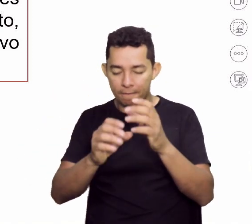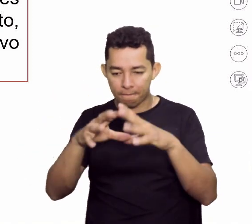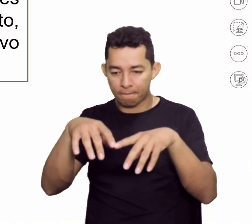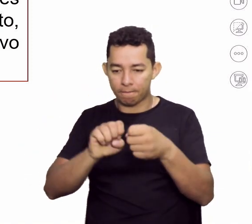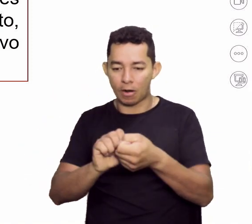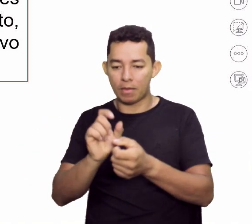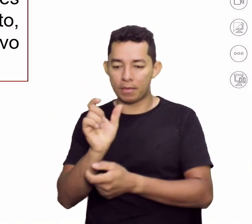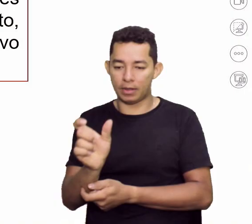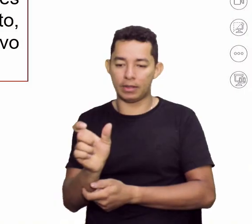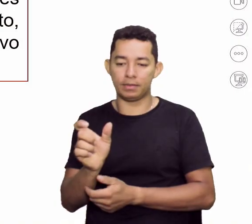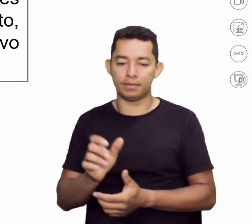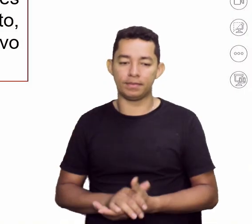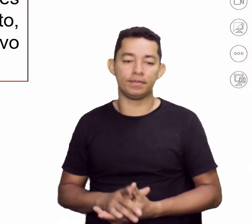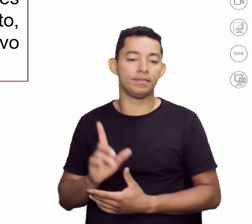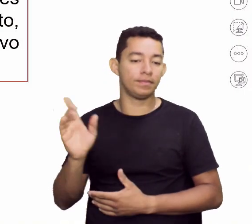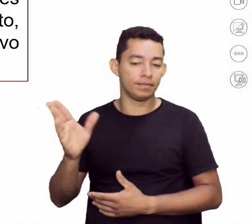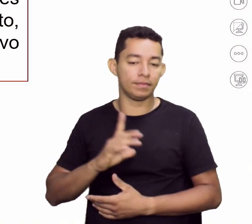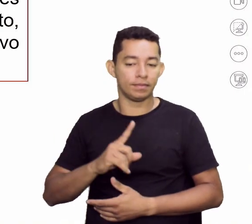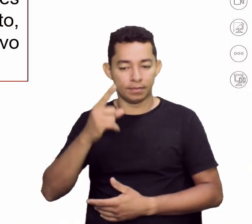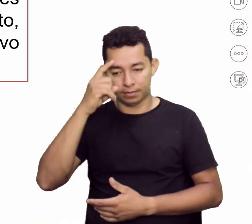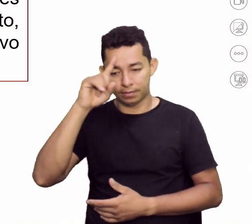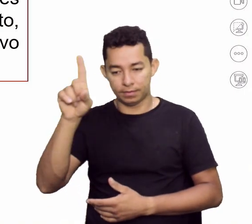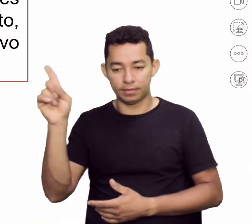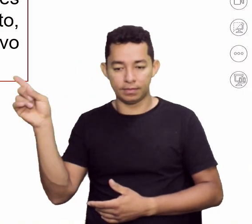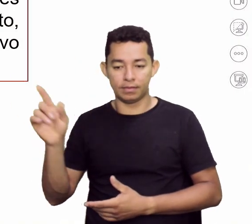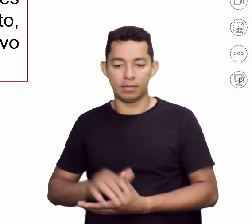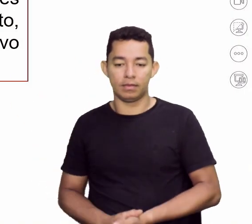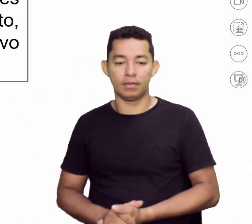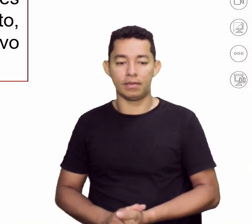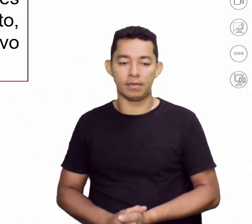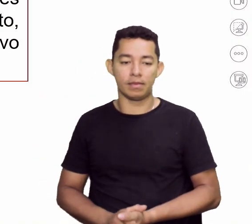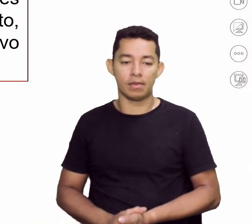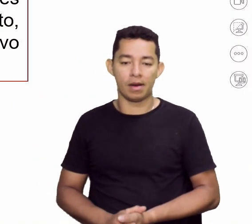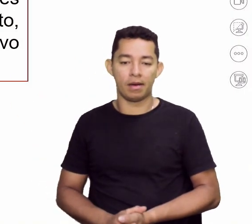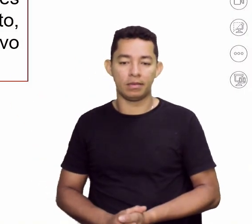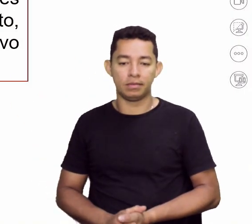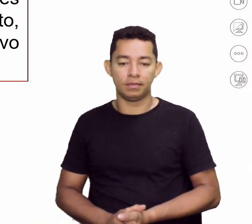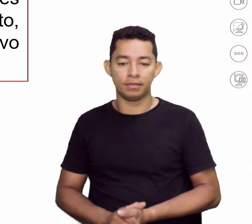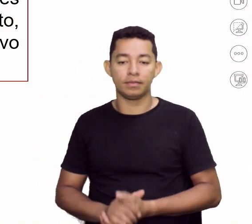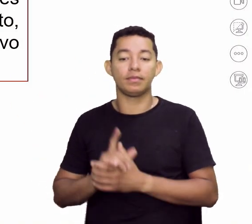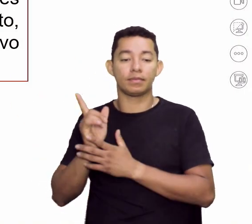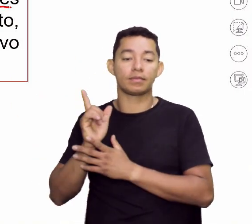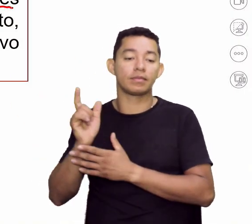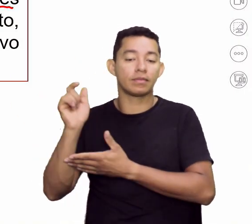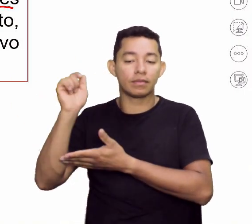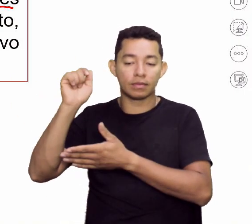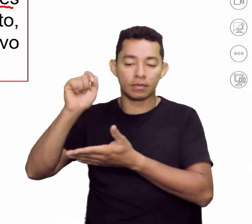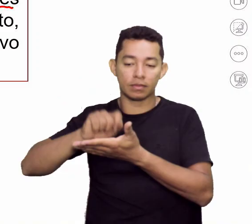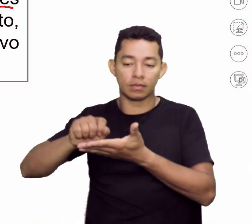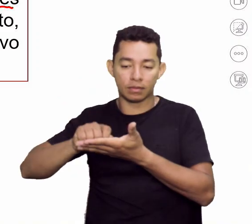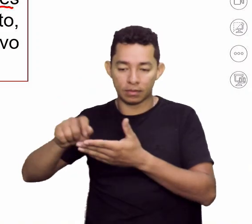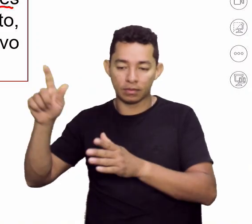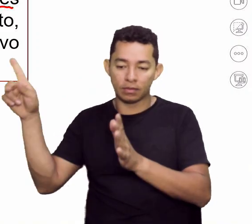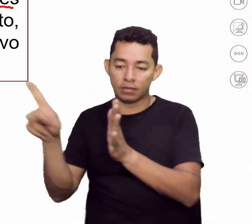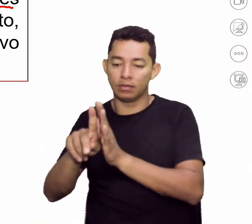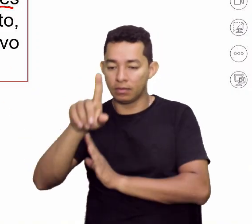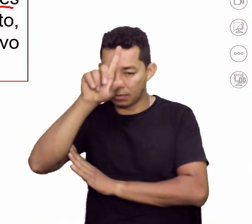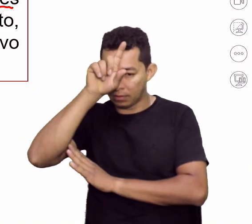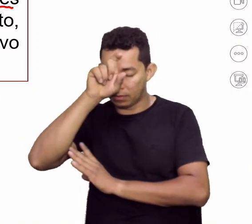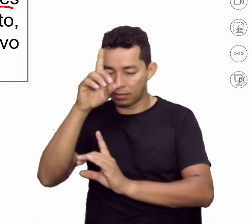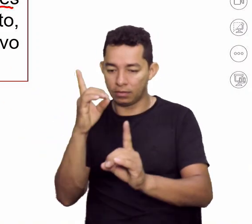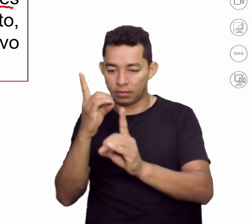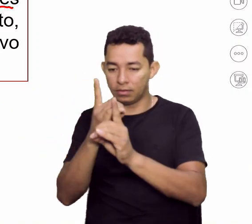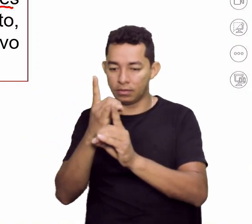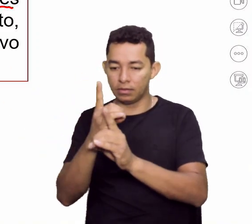é puxando dessa ideia aqui, ó. Antigos hieróglifos encontrados no templo de Ramsés III,